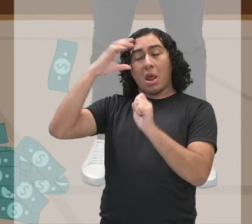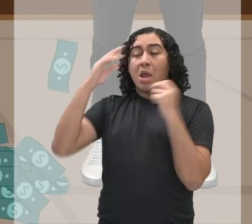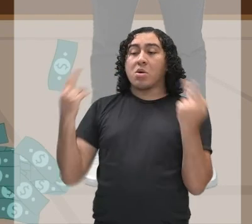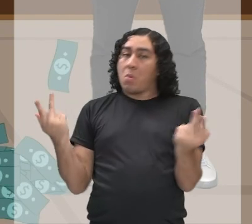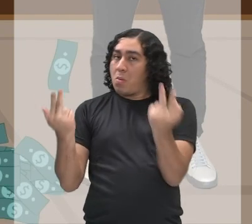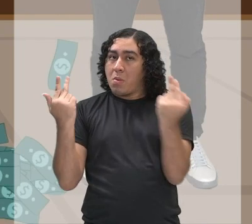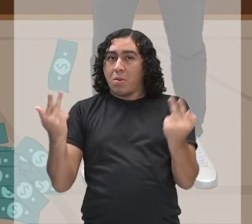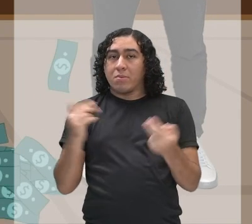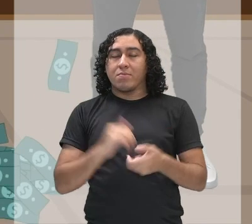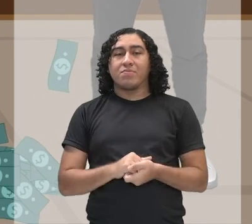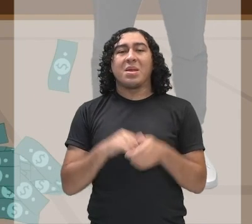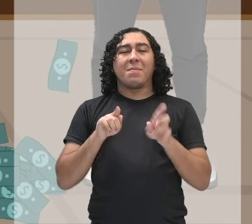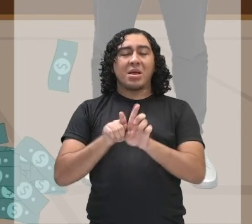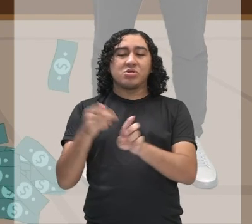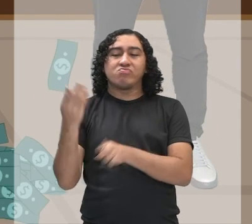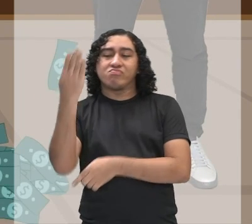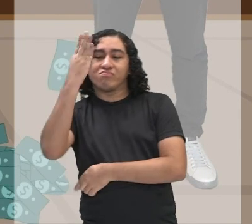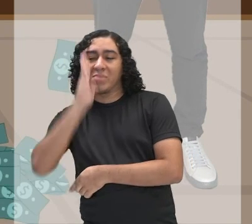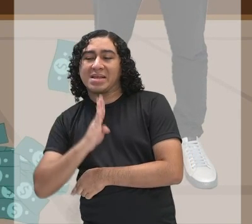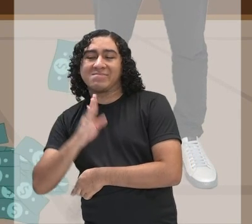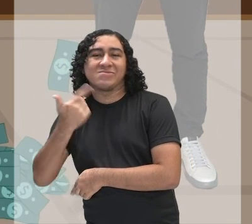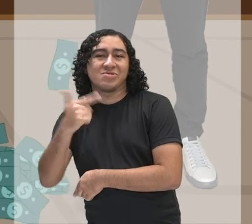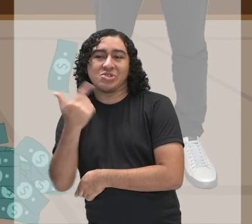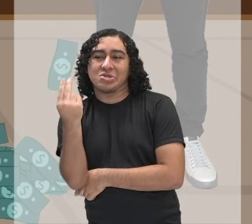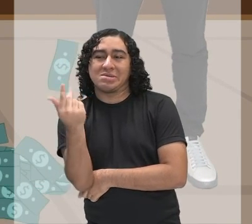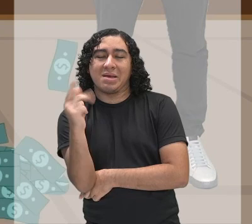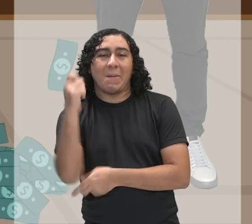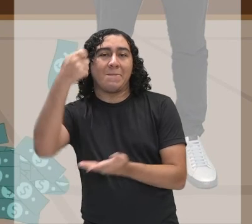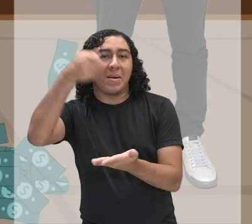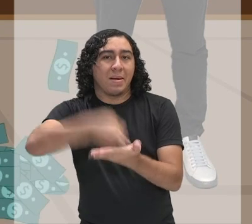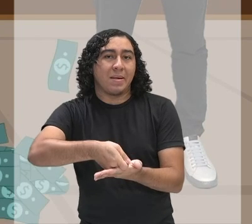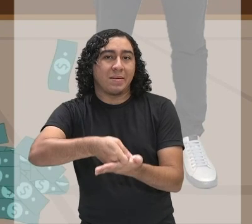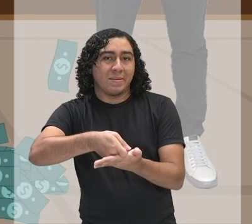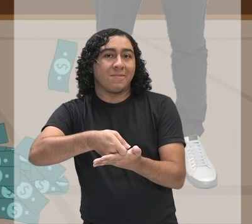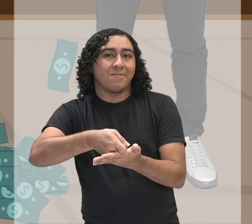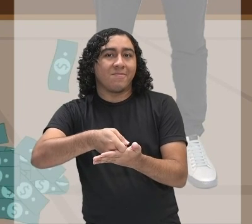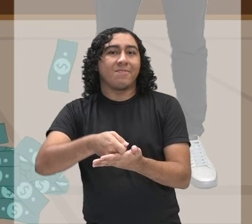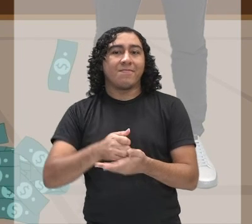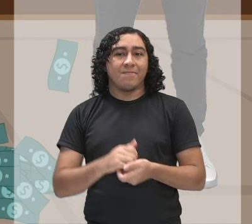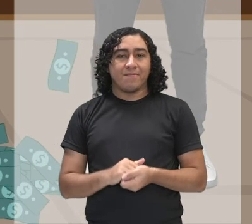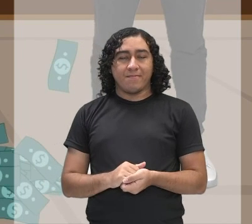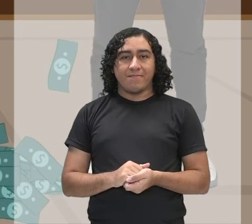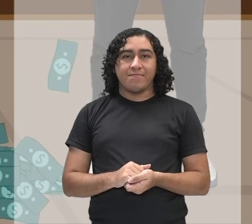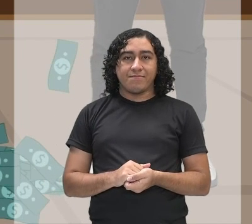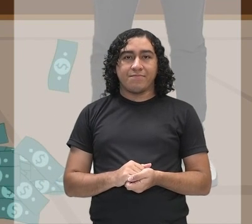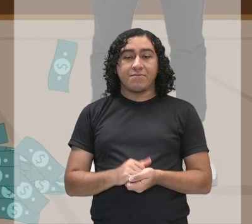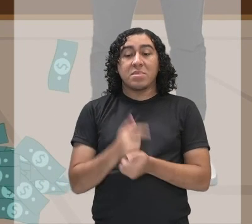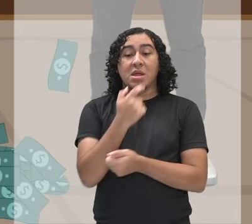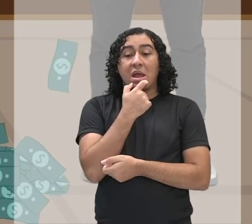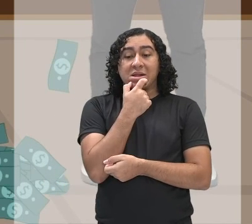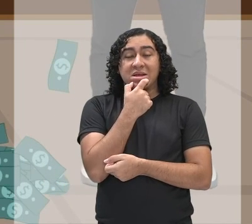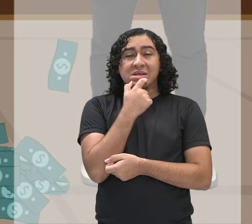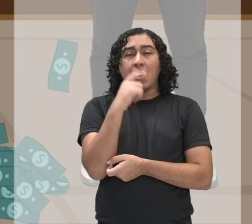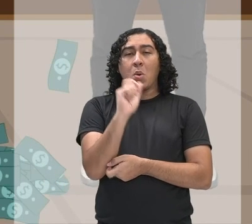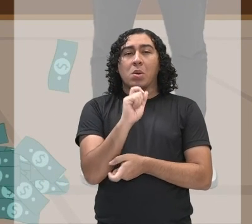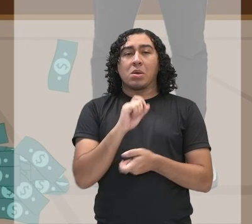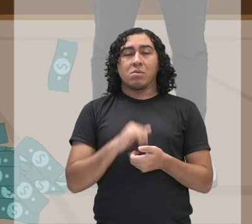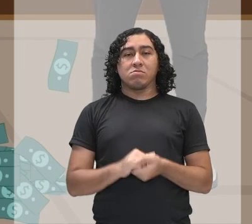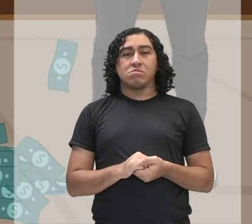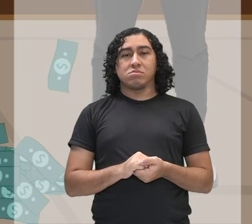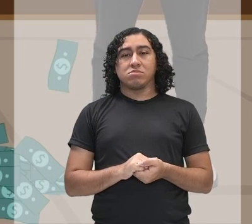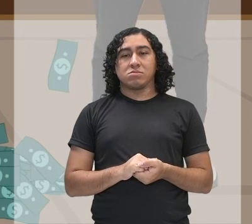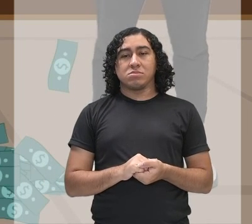tinha condições financeiras de pagar essa dívida, a Inglaterra se comprometeu